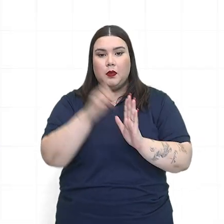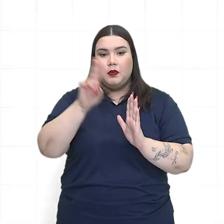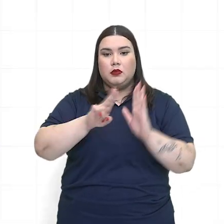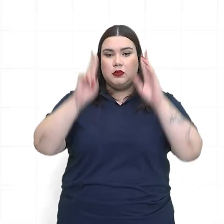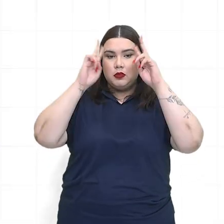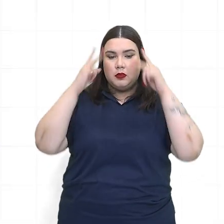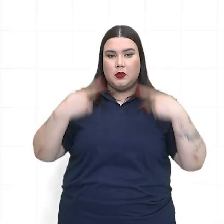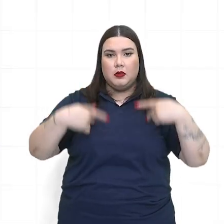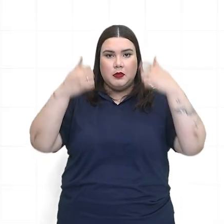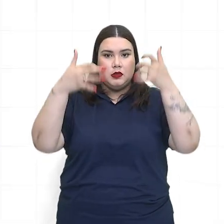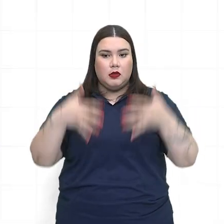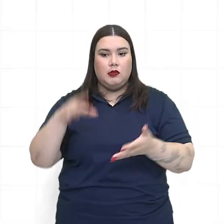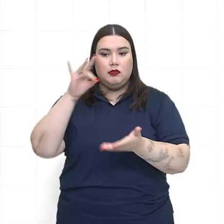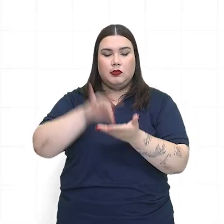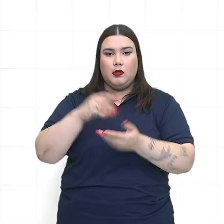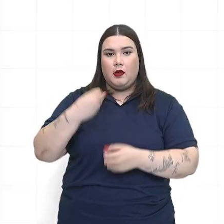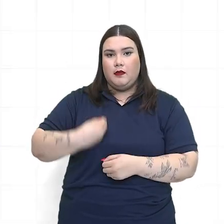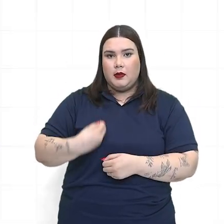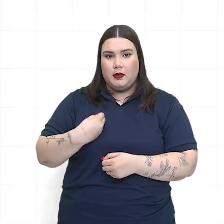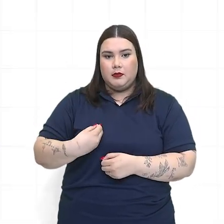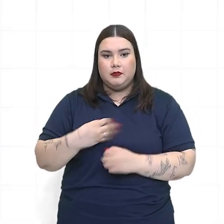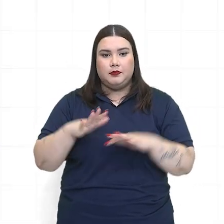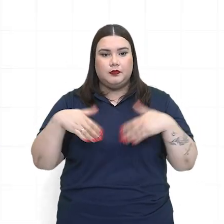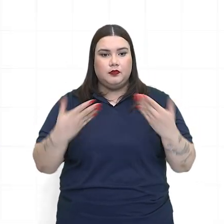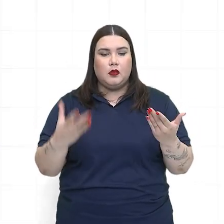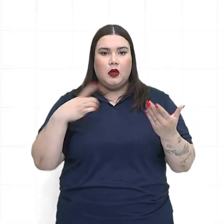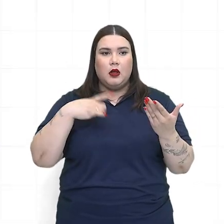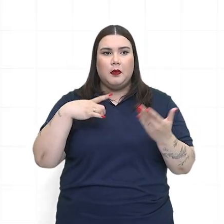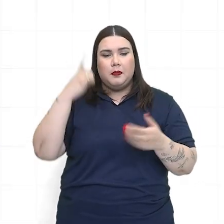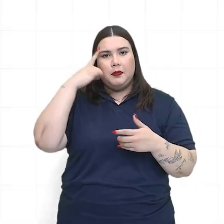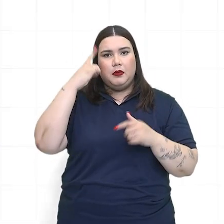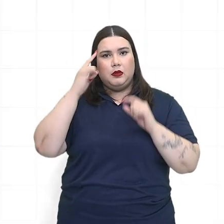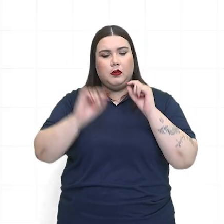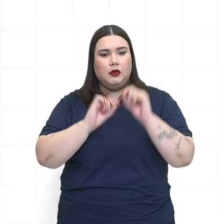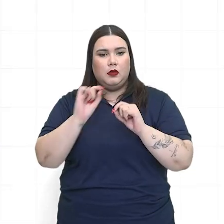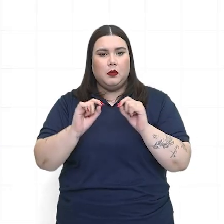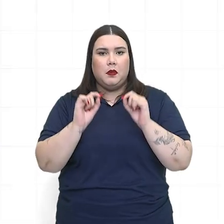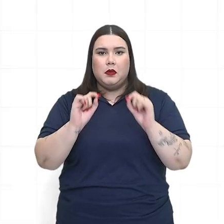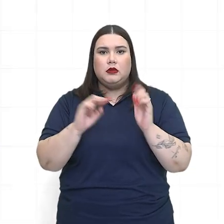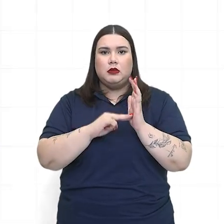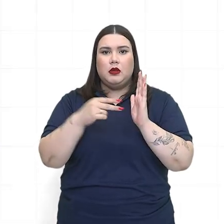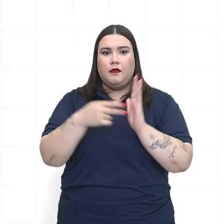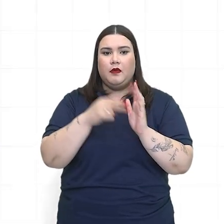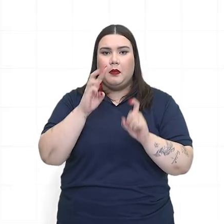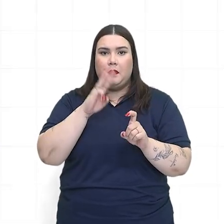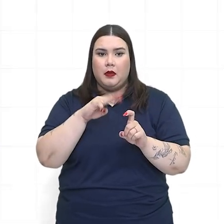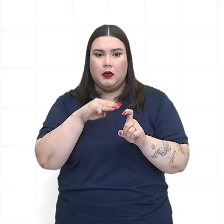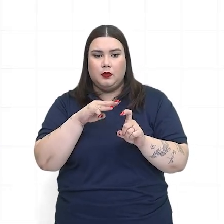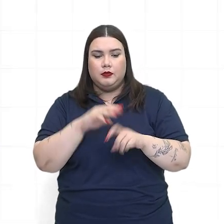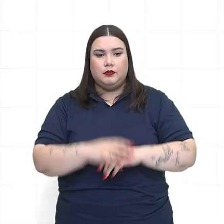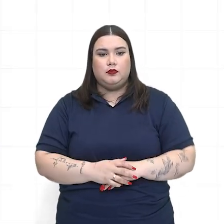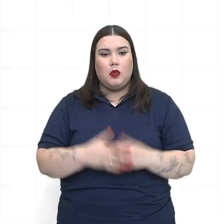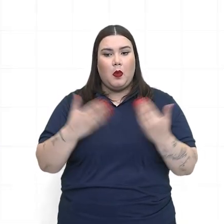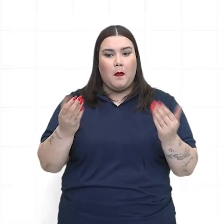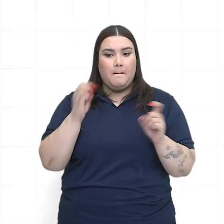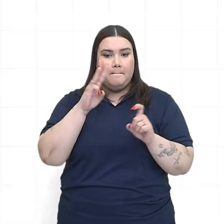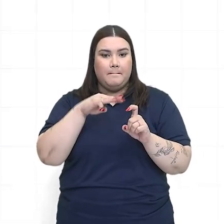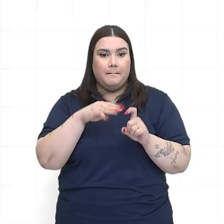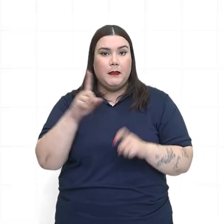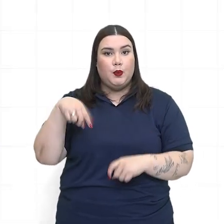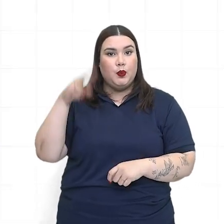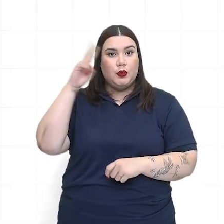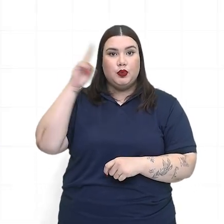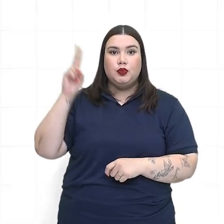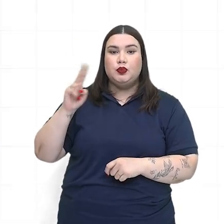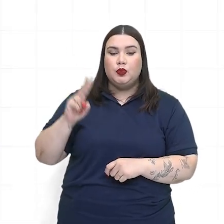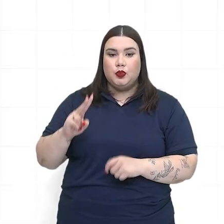para explicar a realidade. E aqui nós temos que pensar o seguinte: o que são os mitos? Os mitos, na verdade, são